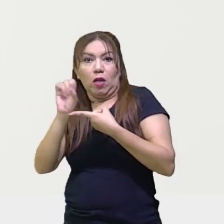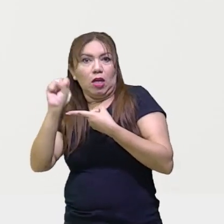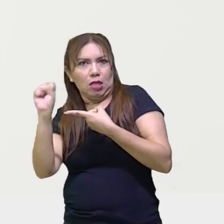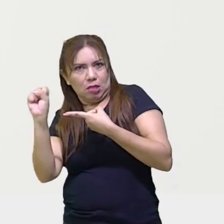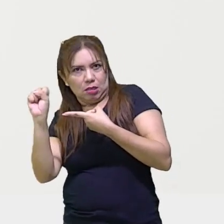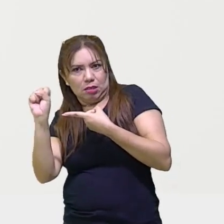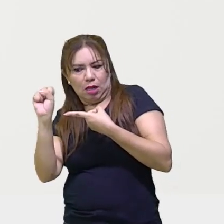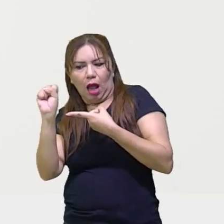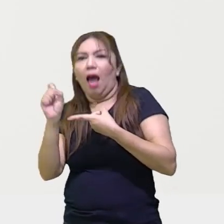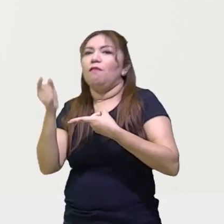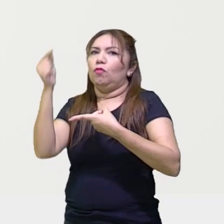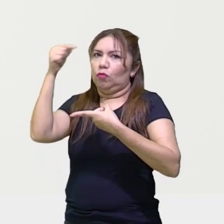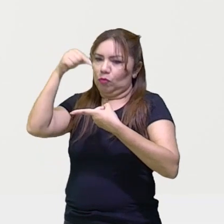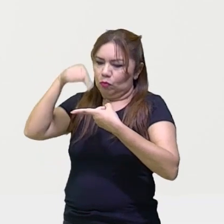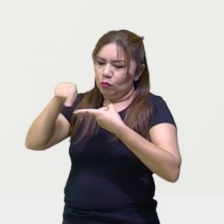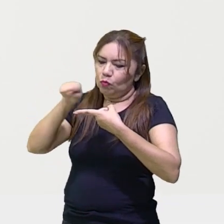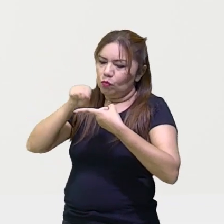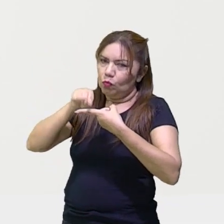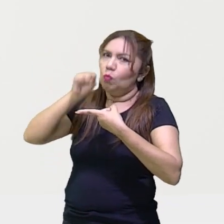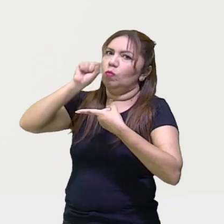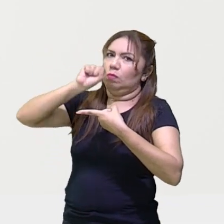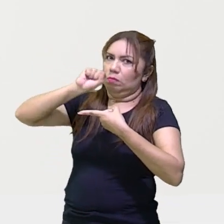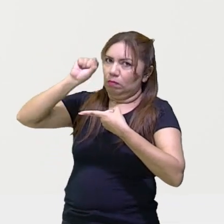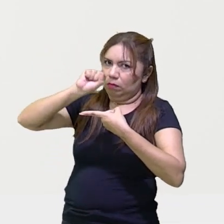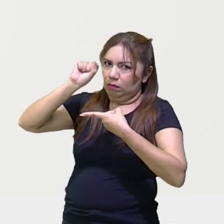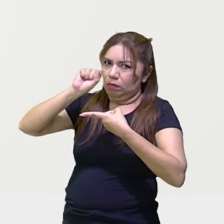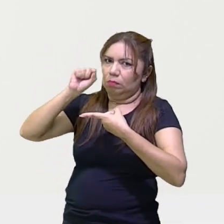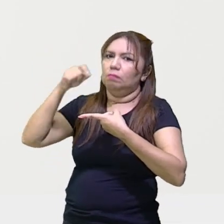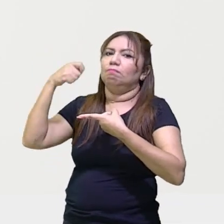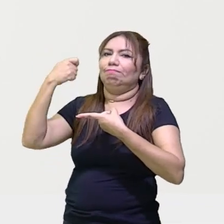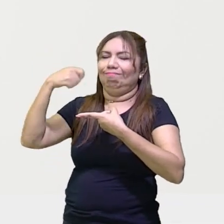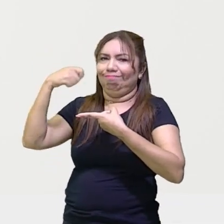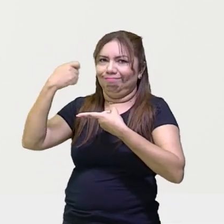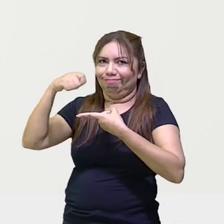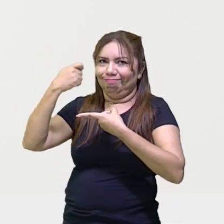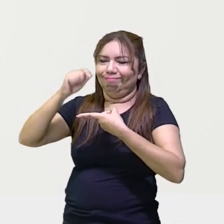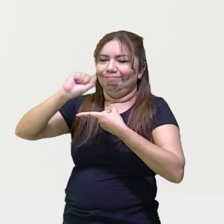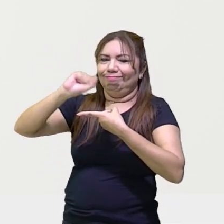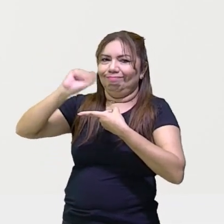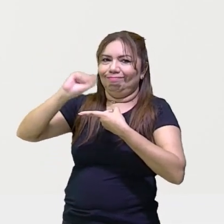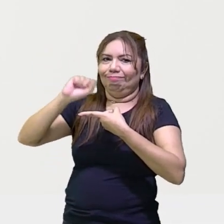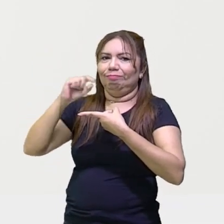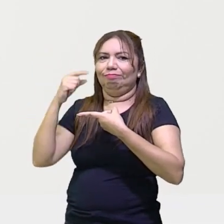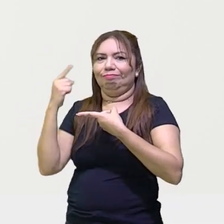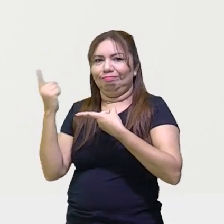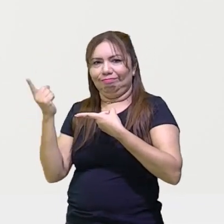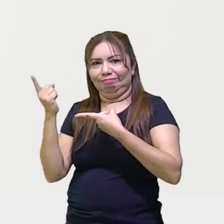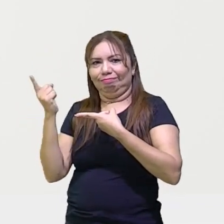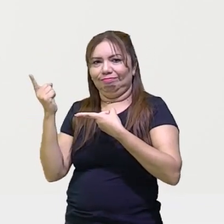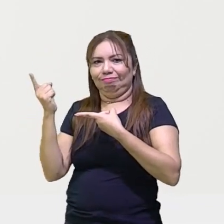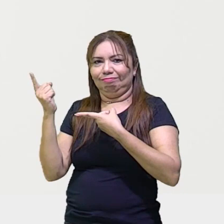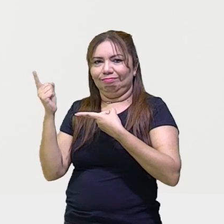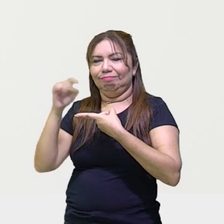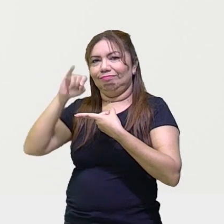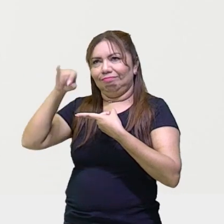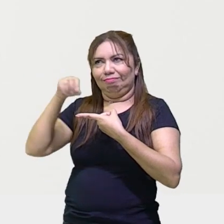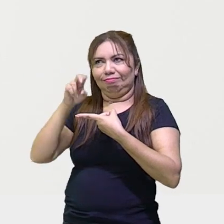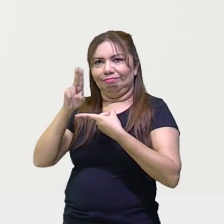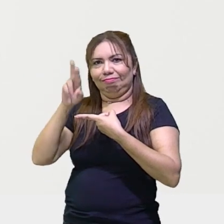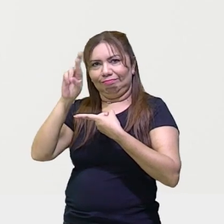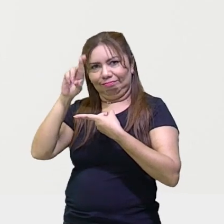Juri. Olha só como ele é acentuado. Lápis. Não é terminado aqui, ó, com